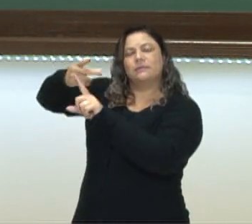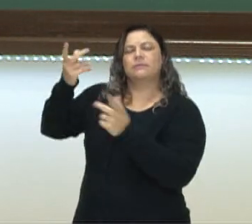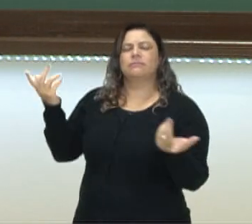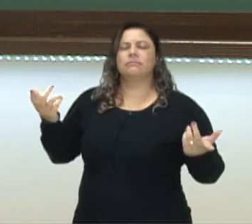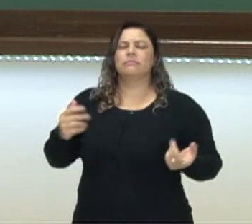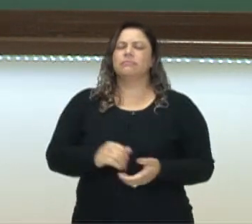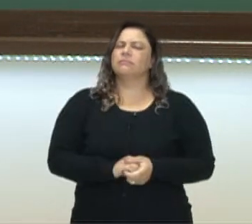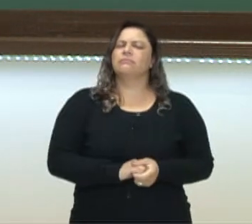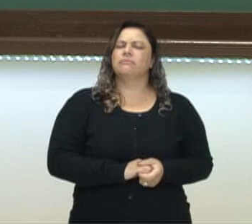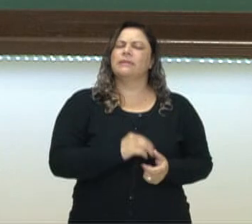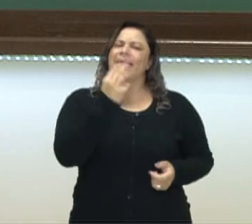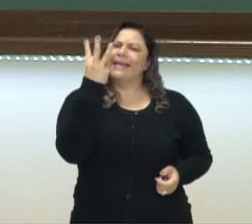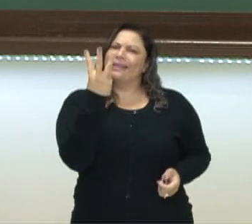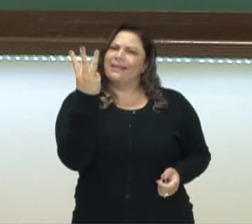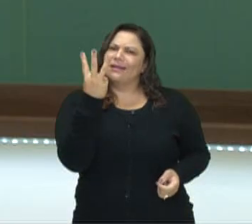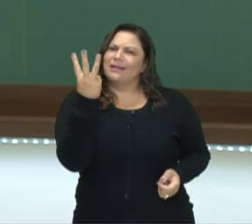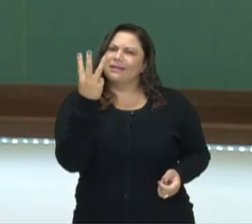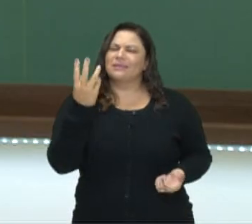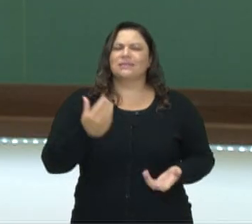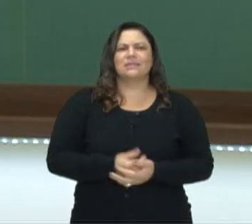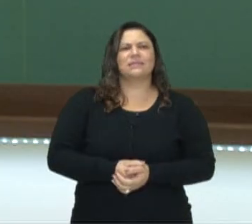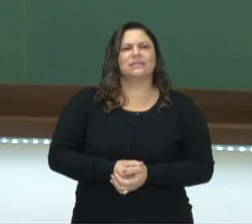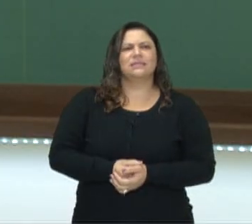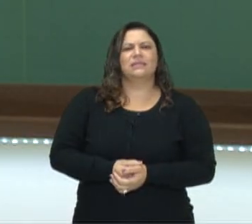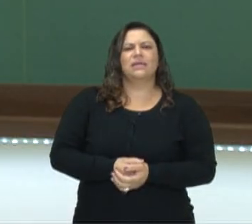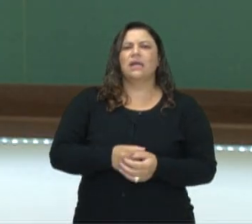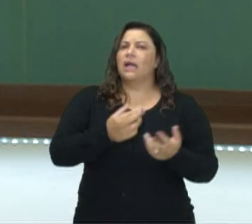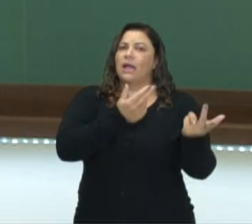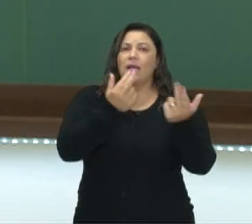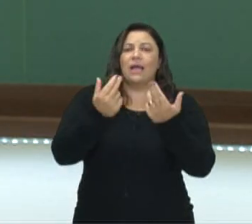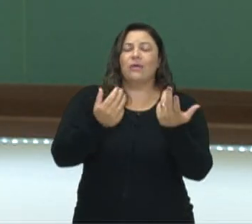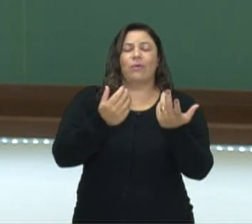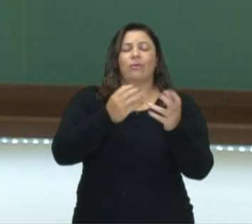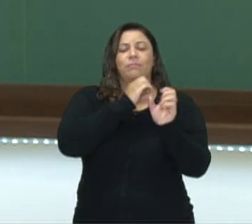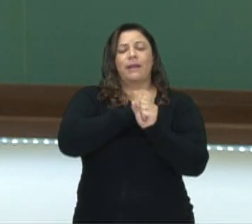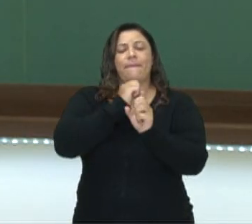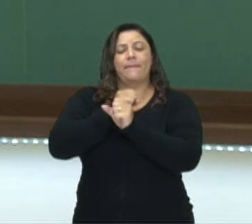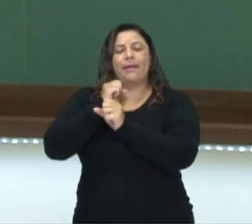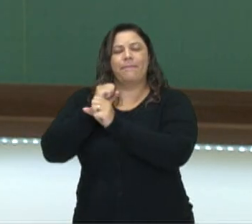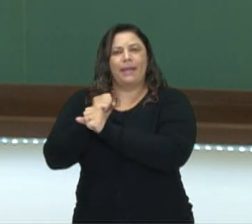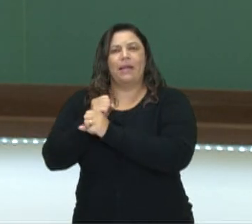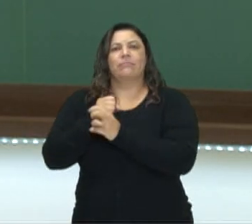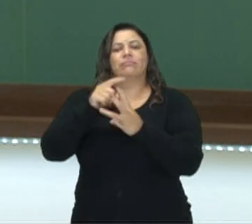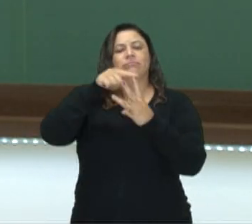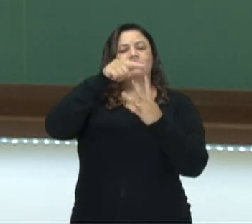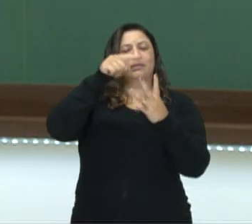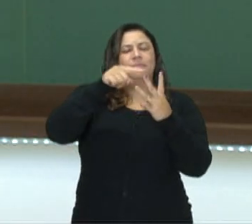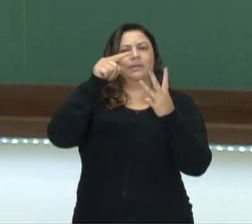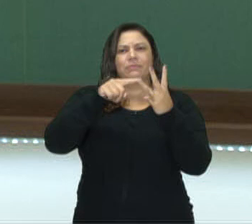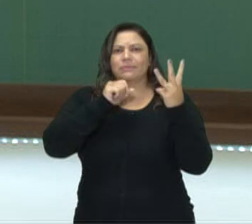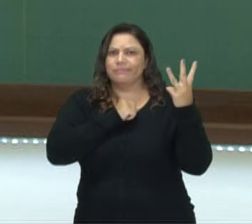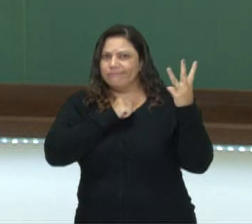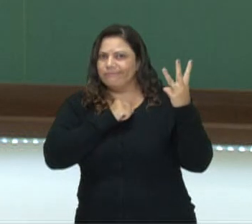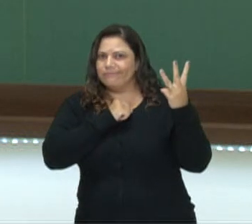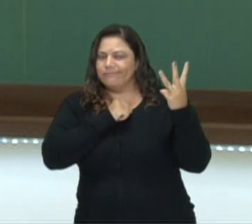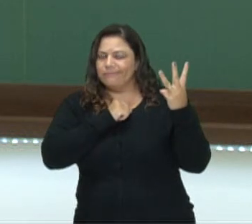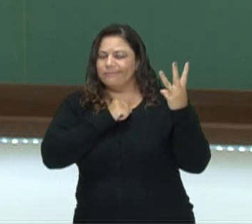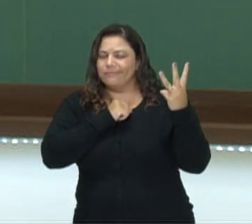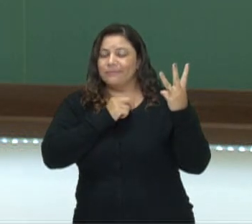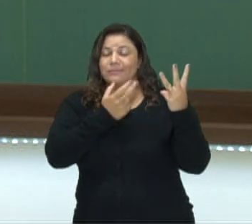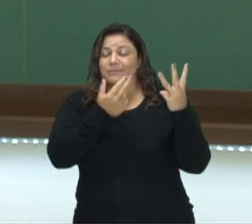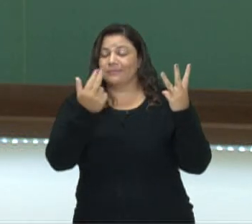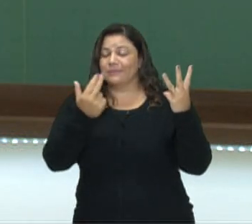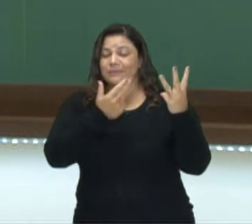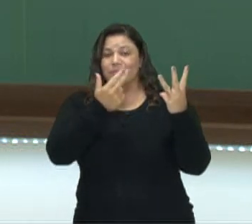triplo? Triplicar é o mesmo que somar 3 vezes, triplicar. é o mesmo que somar 3 vezes o